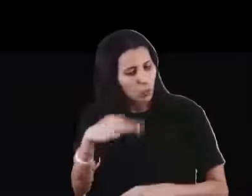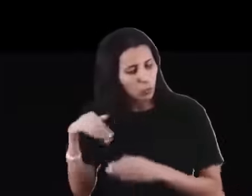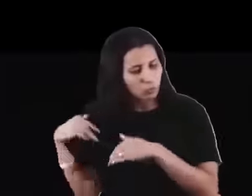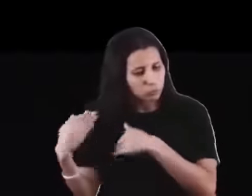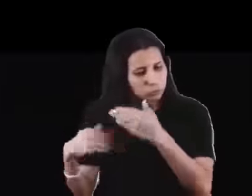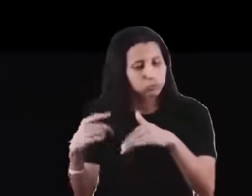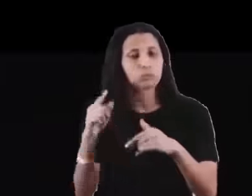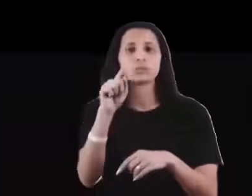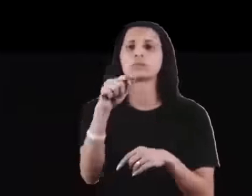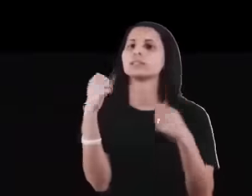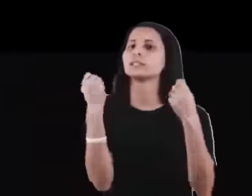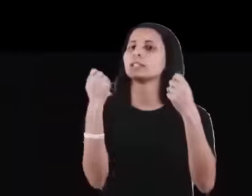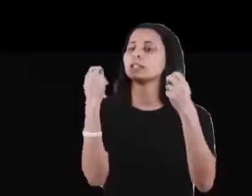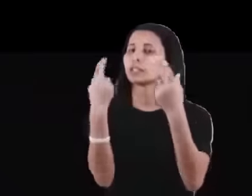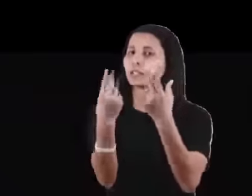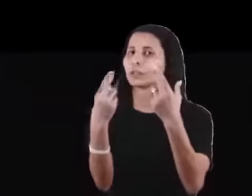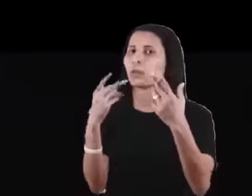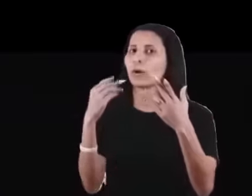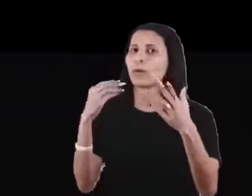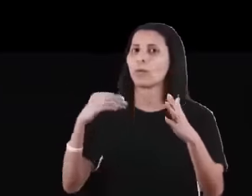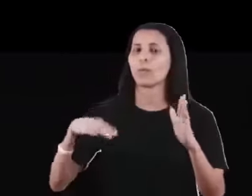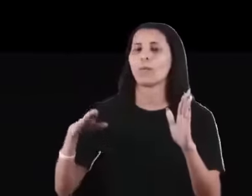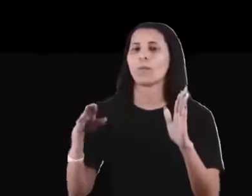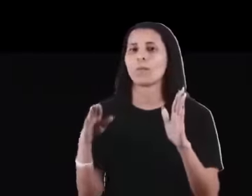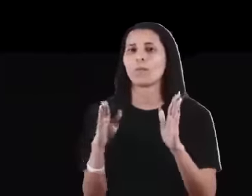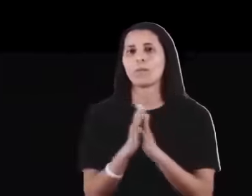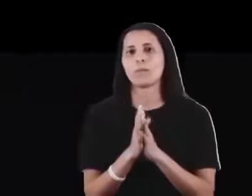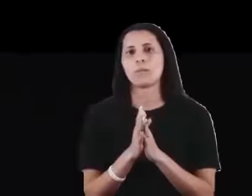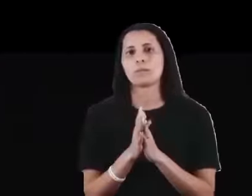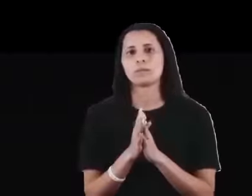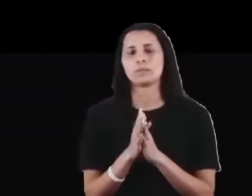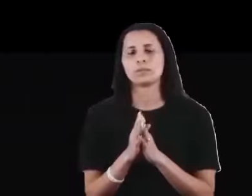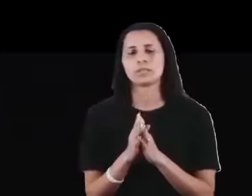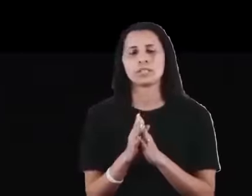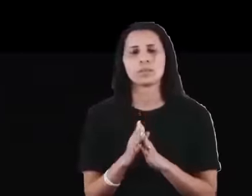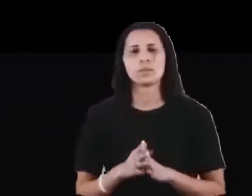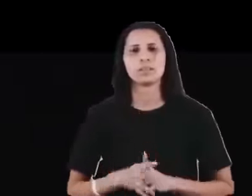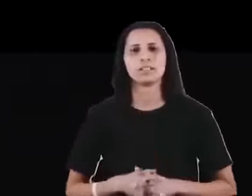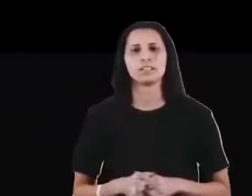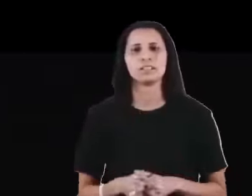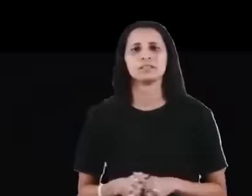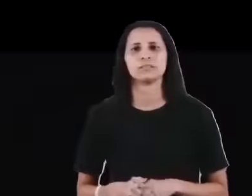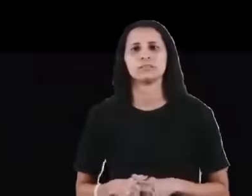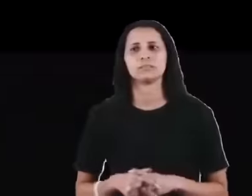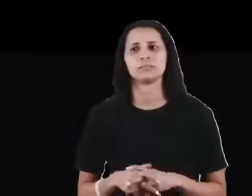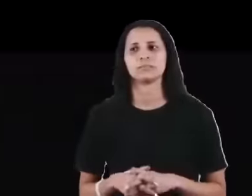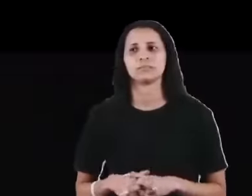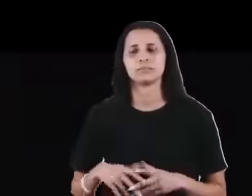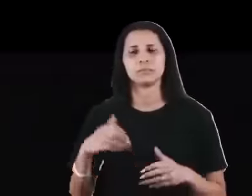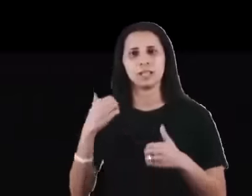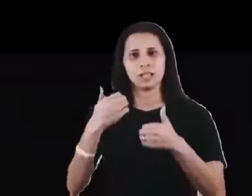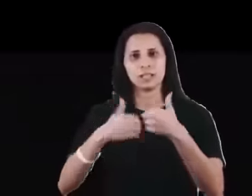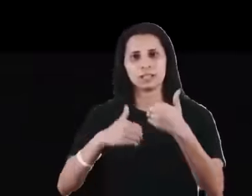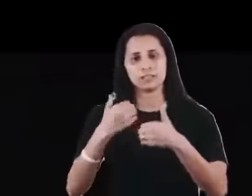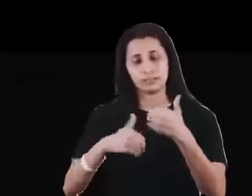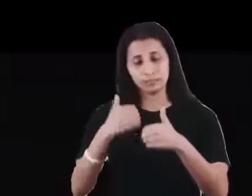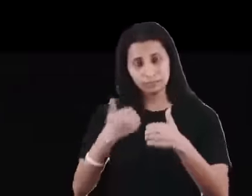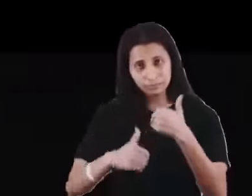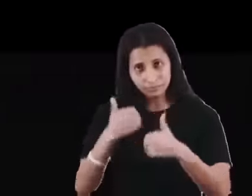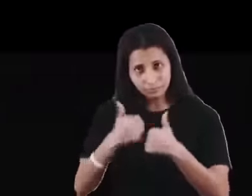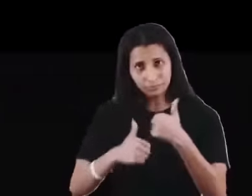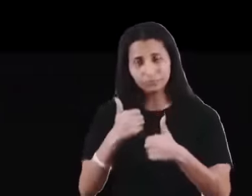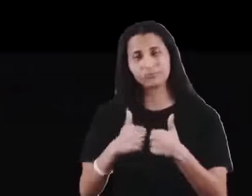atleta Olímpico Você pode até correr a corrida mas não vai valer de nada